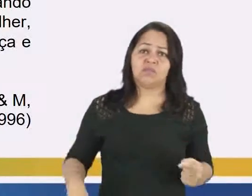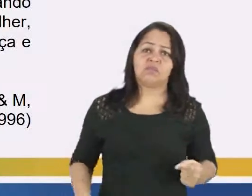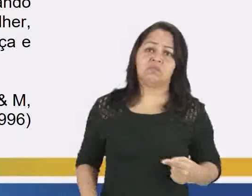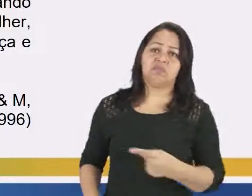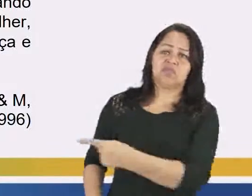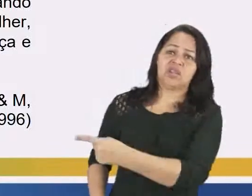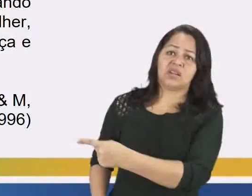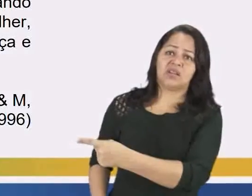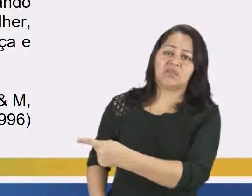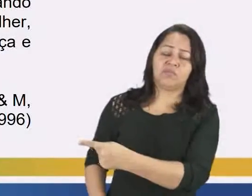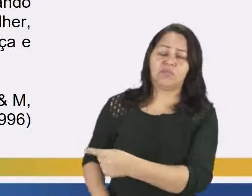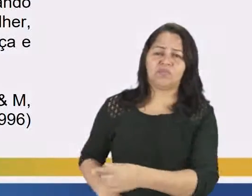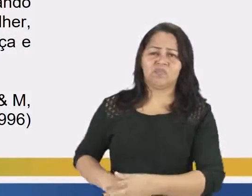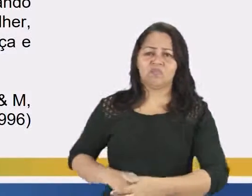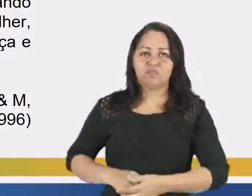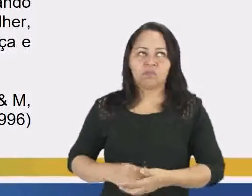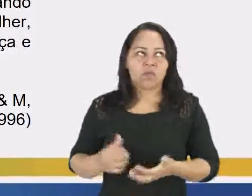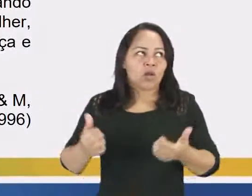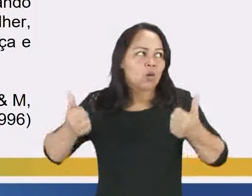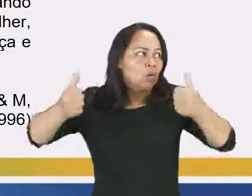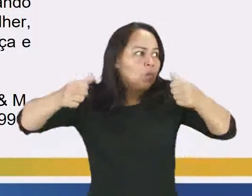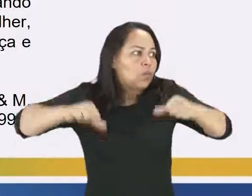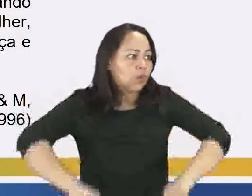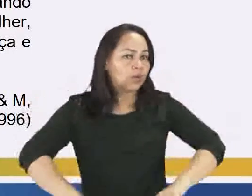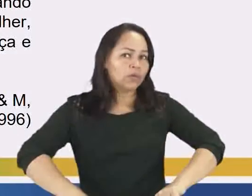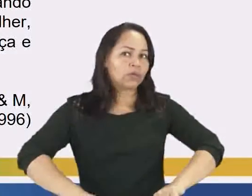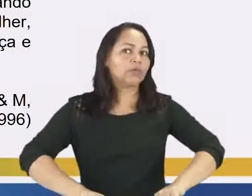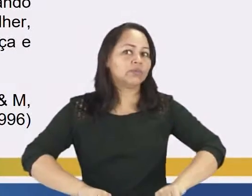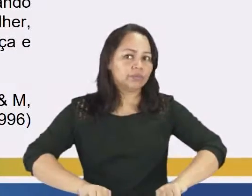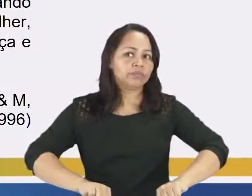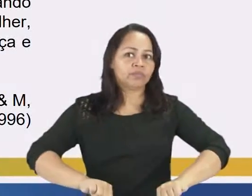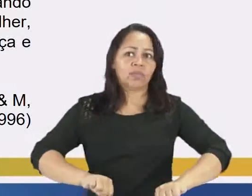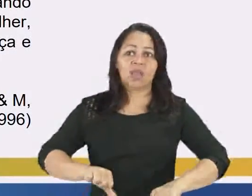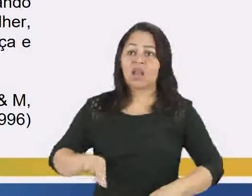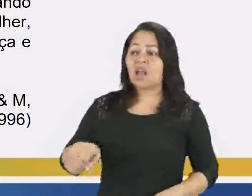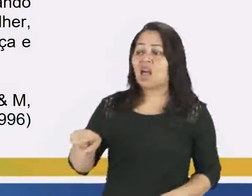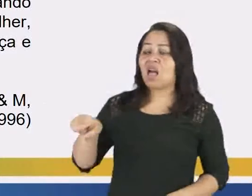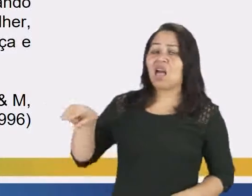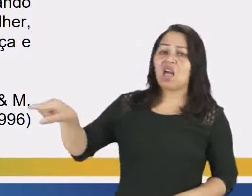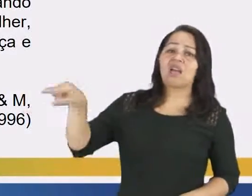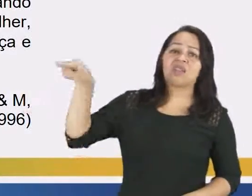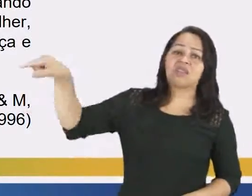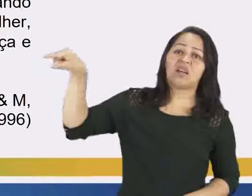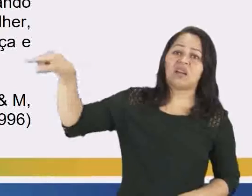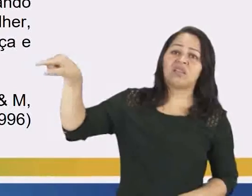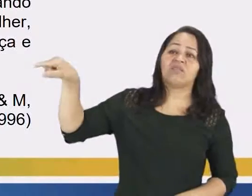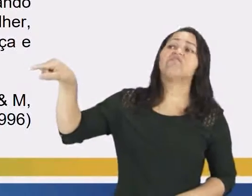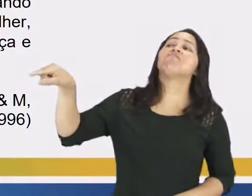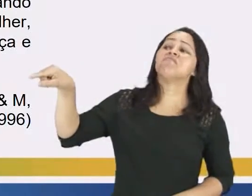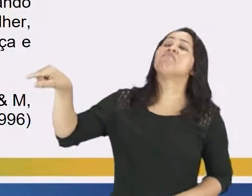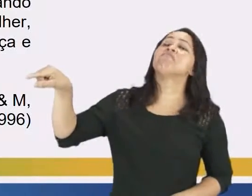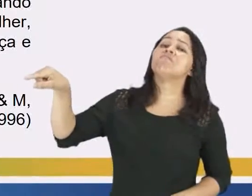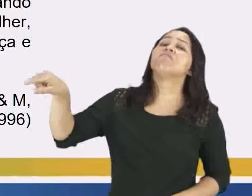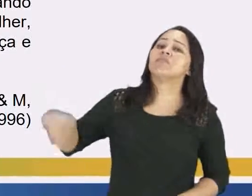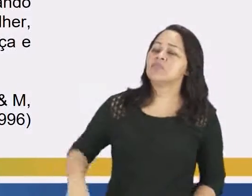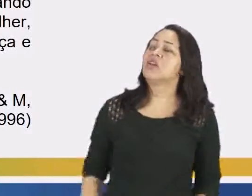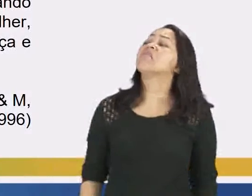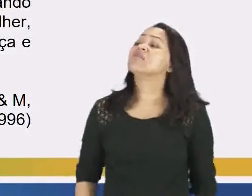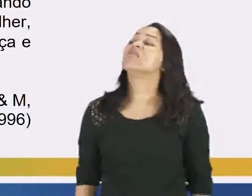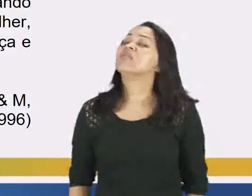indicá-la. Pior foi quando passou a dizer essa aí e apontar com o queixo. Essa